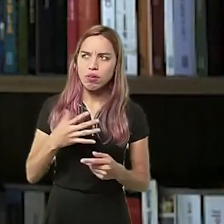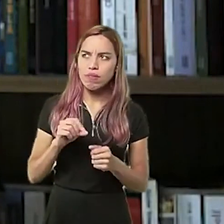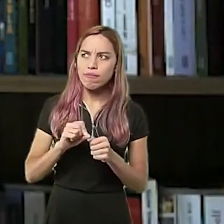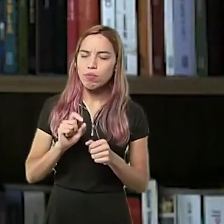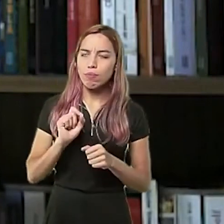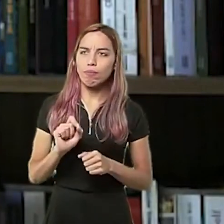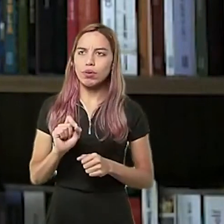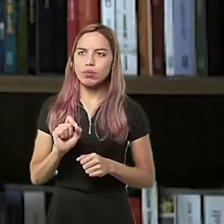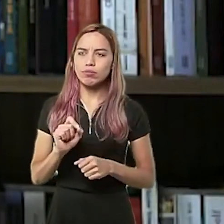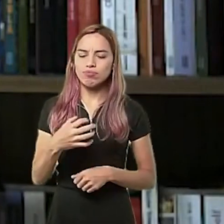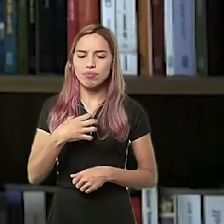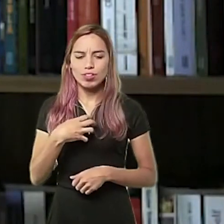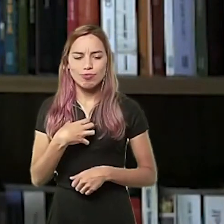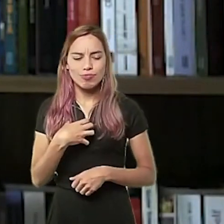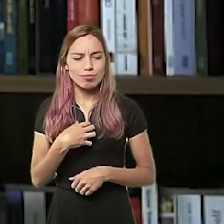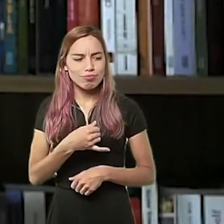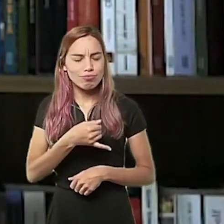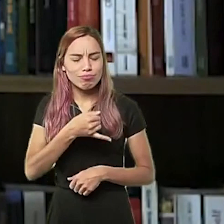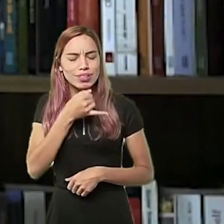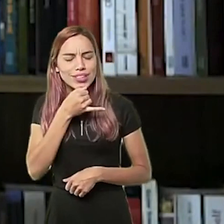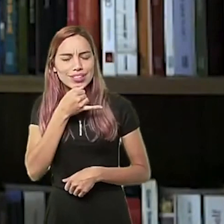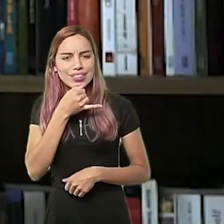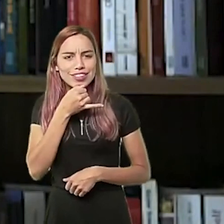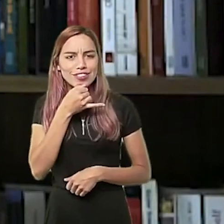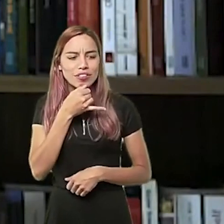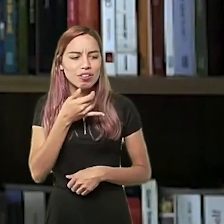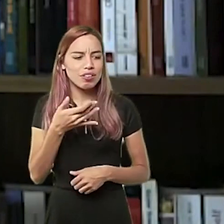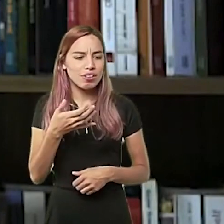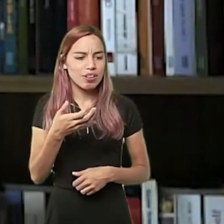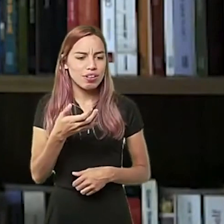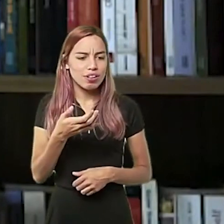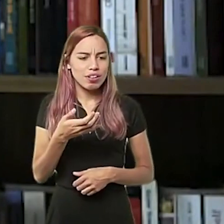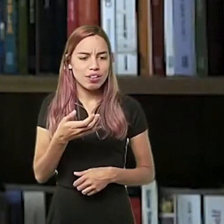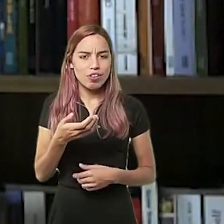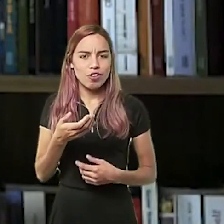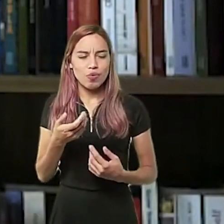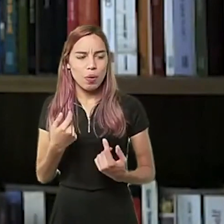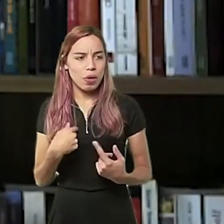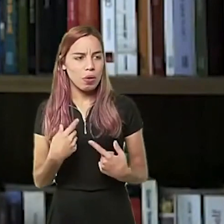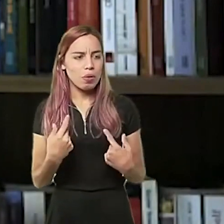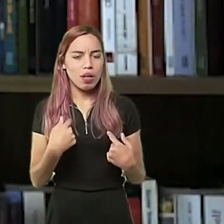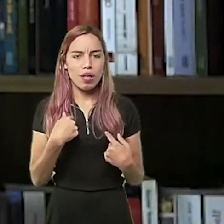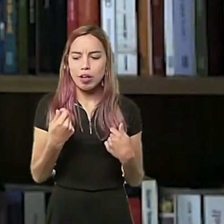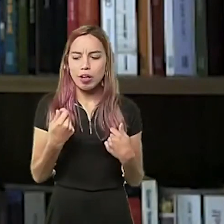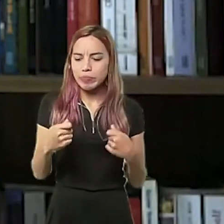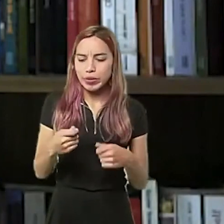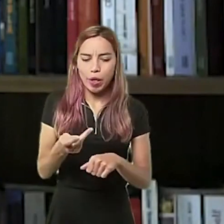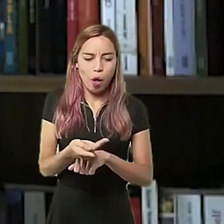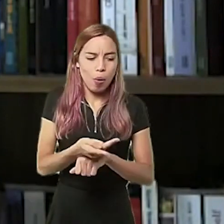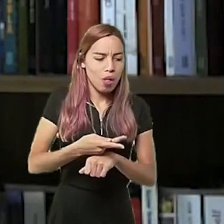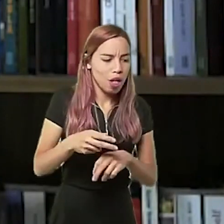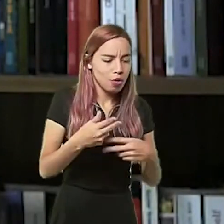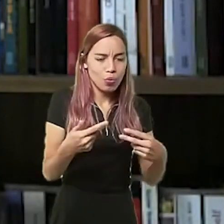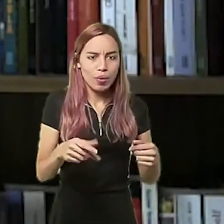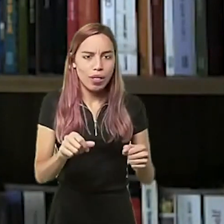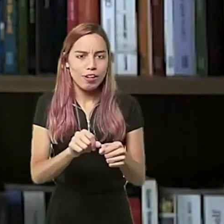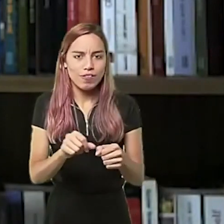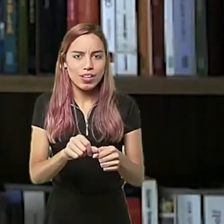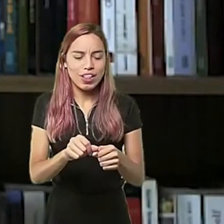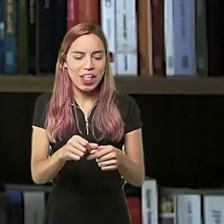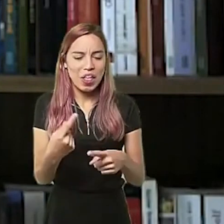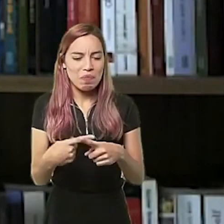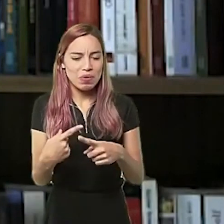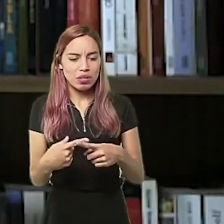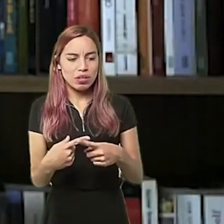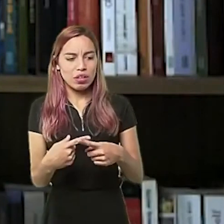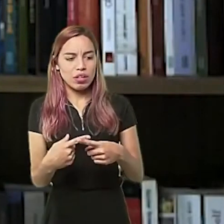fazer, né? O que é que eu vou fazer? Já cumpri essa etapa, eu tenho que procurar alguma coisa para fazer, porque para preencher esse